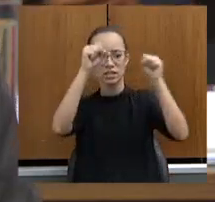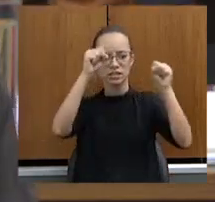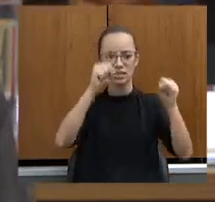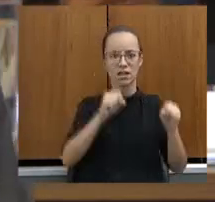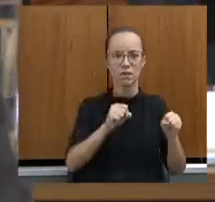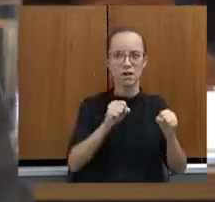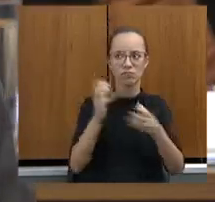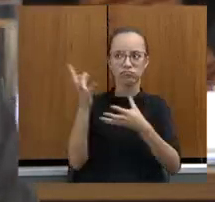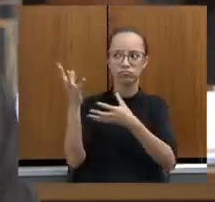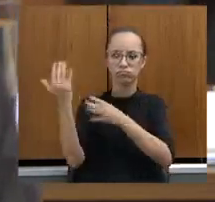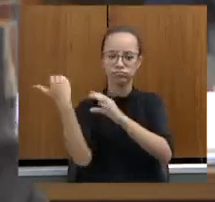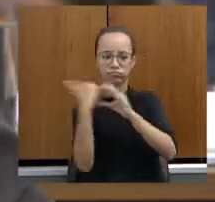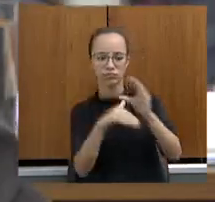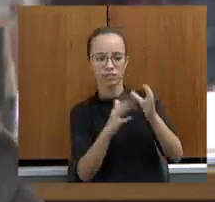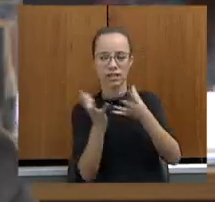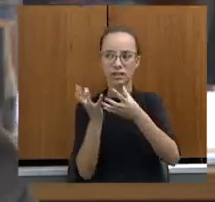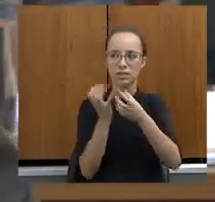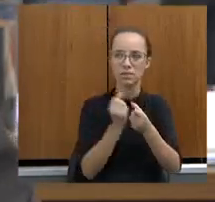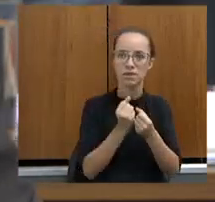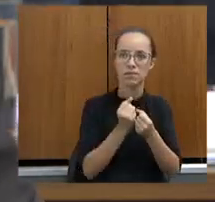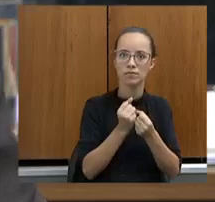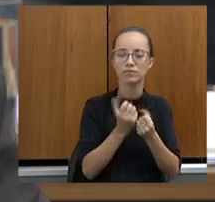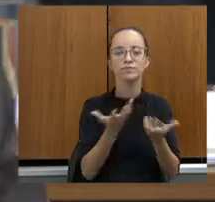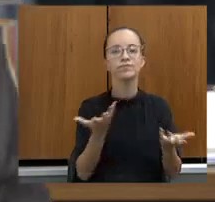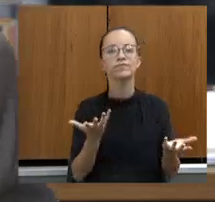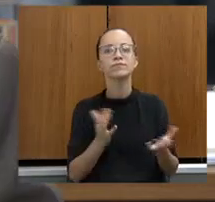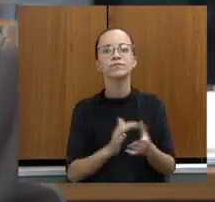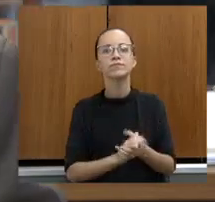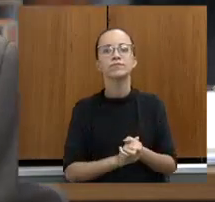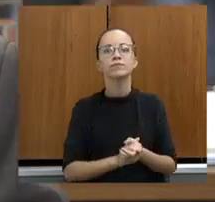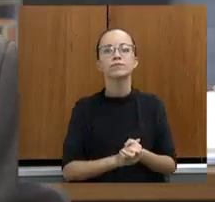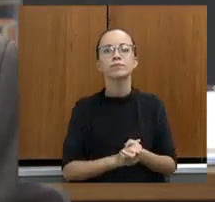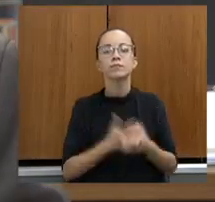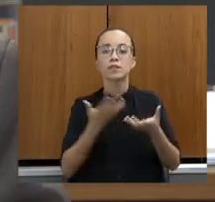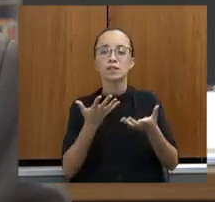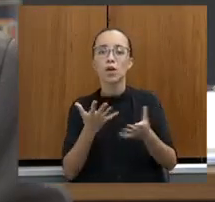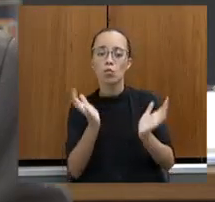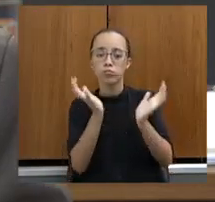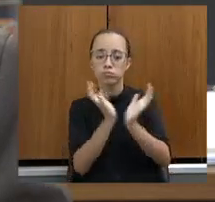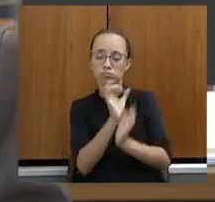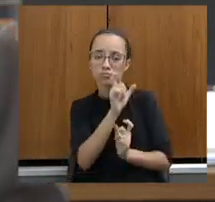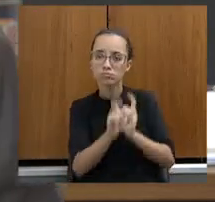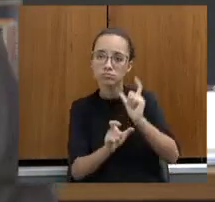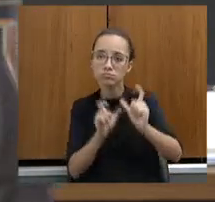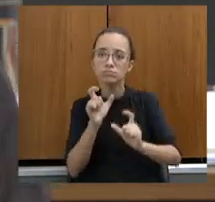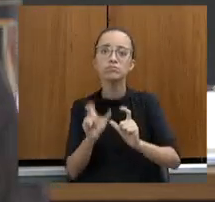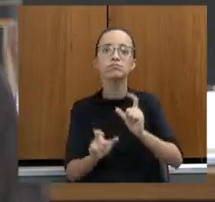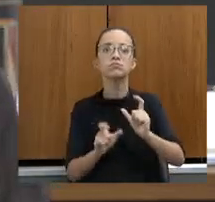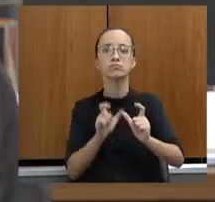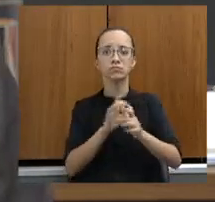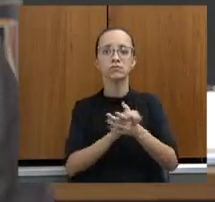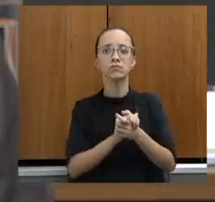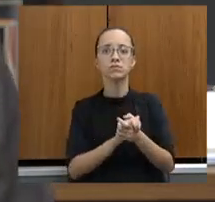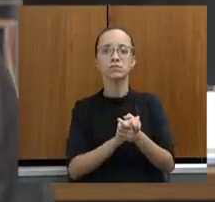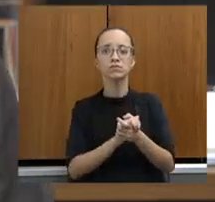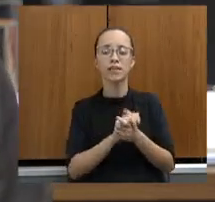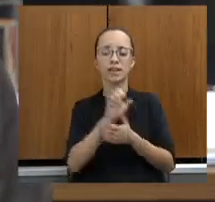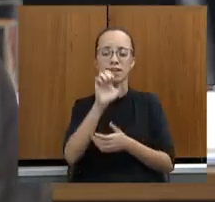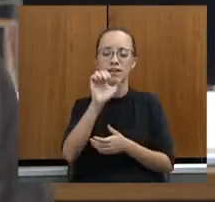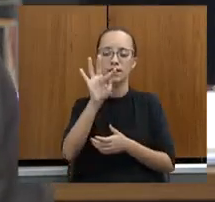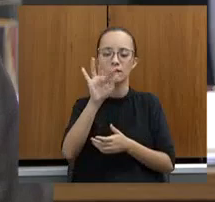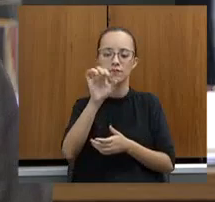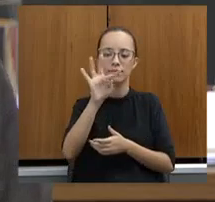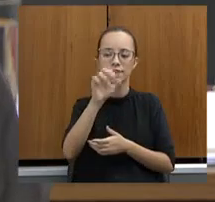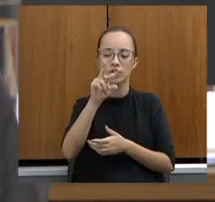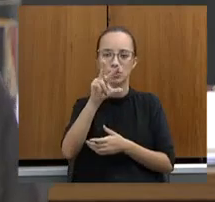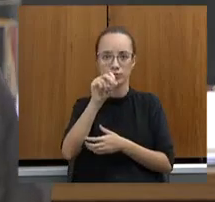até bom você falar isso em Viçosa é terra do líder de governo Então essa questão do efetivo essa questão do efetivo eu peço